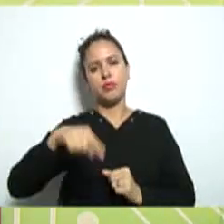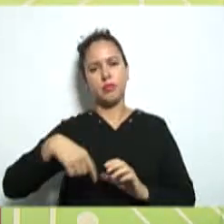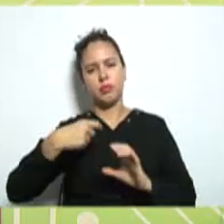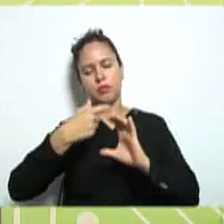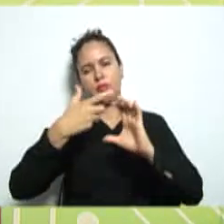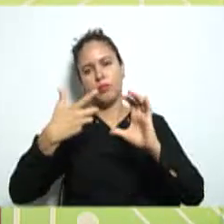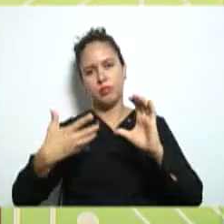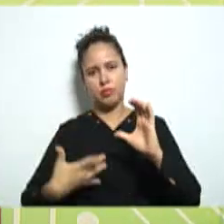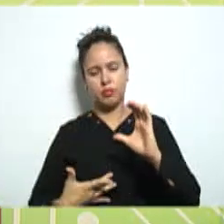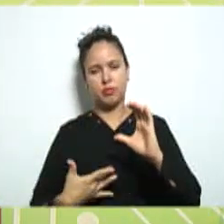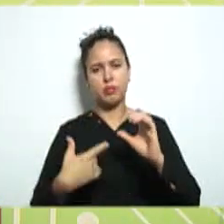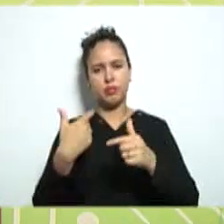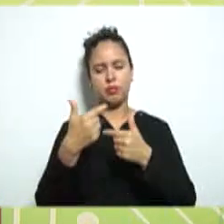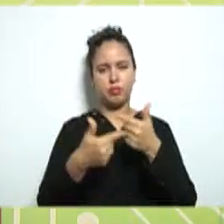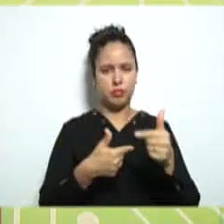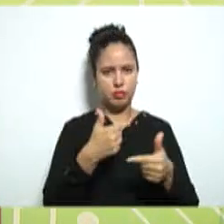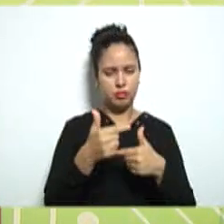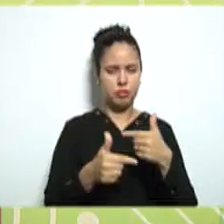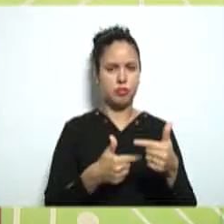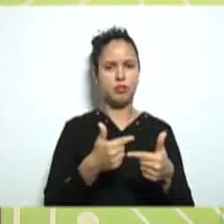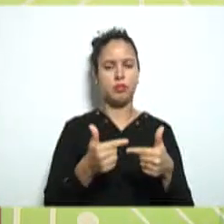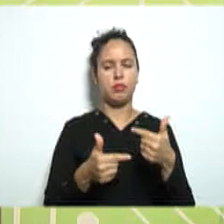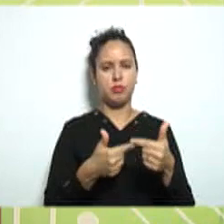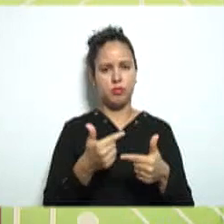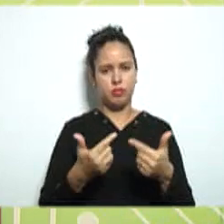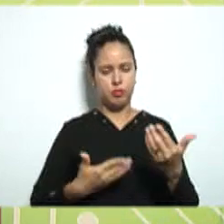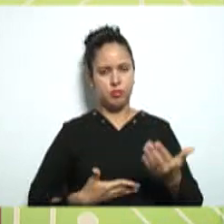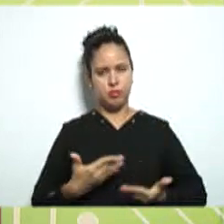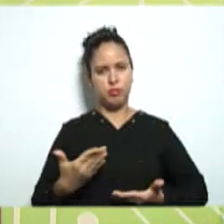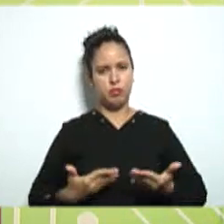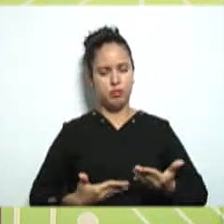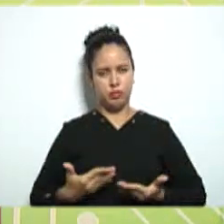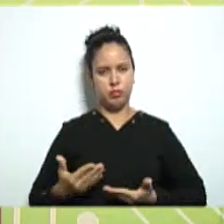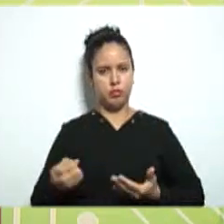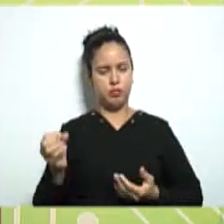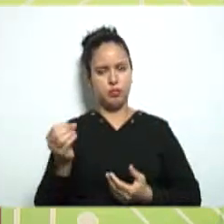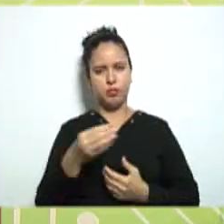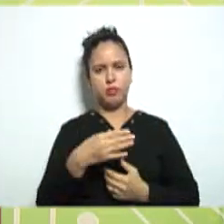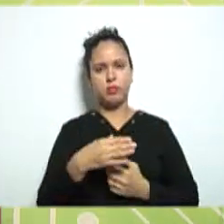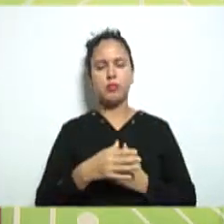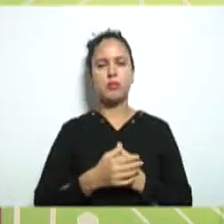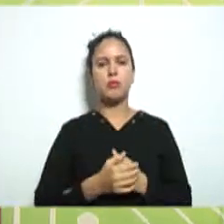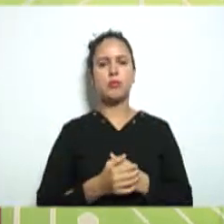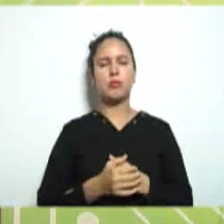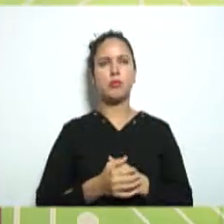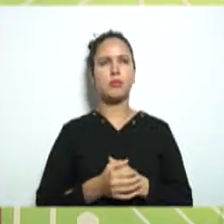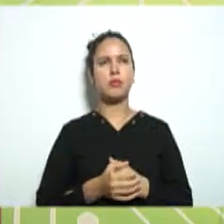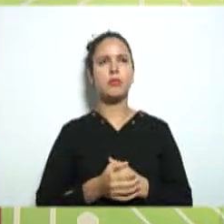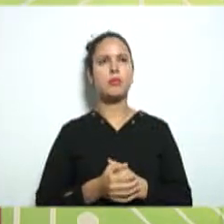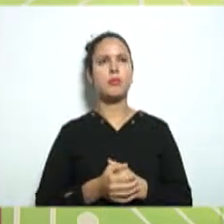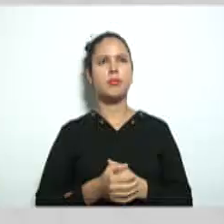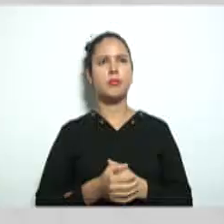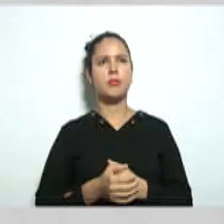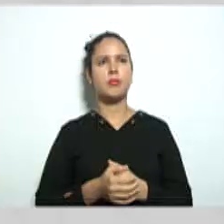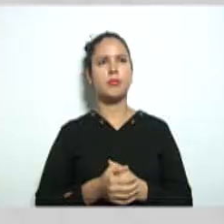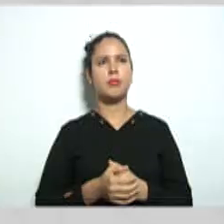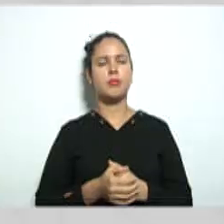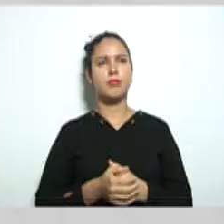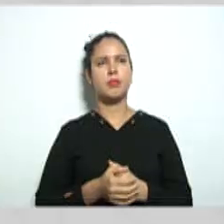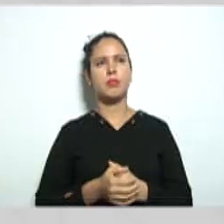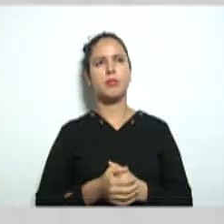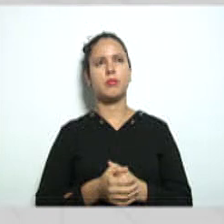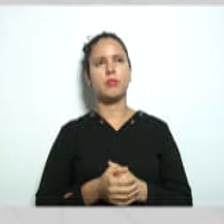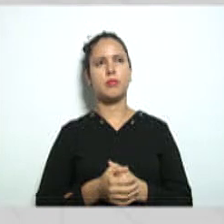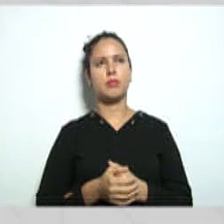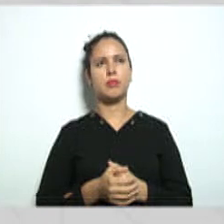características do trabalho, da servidão moderna. E aqui a gente vem para o ciclo do